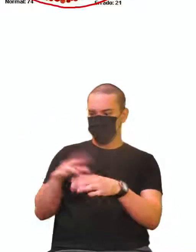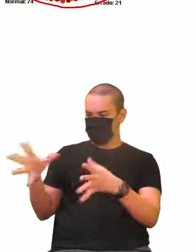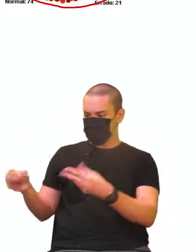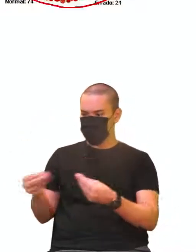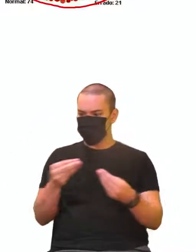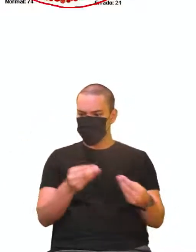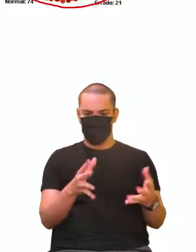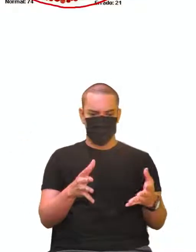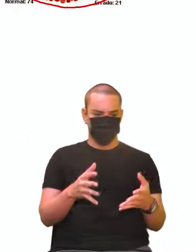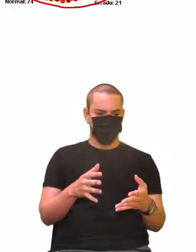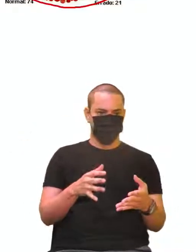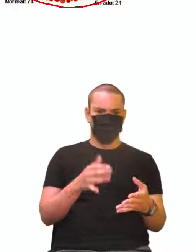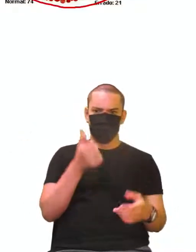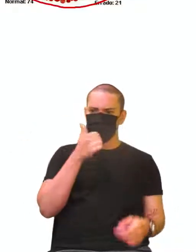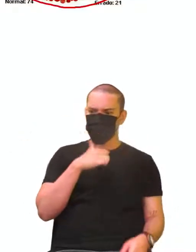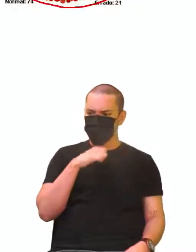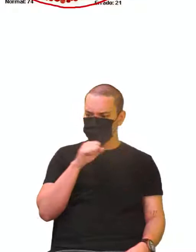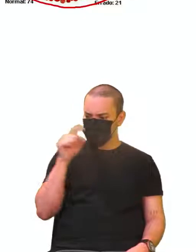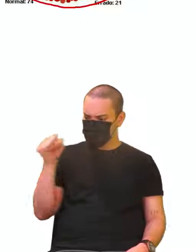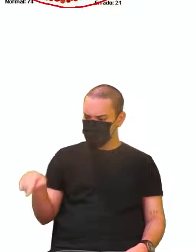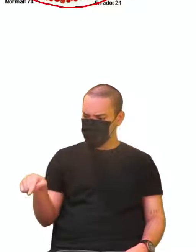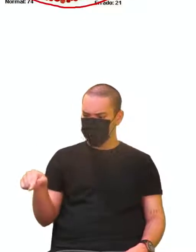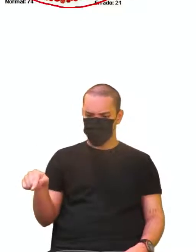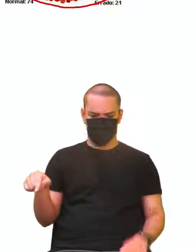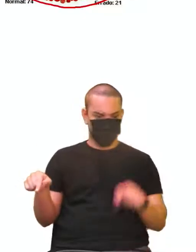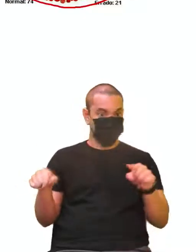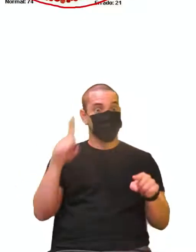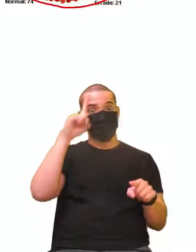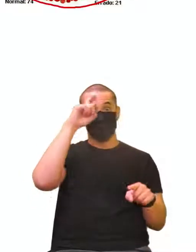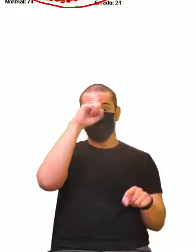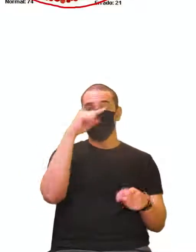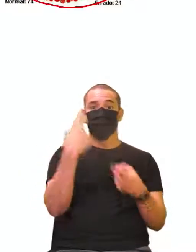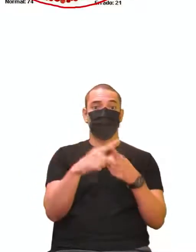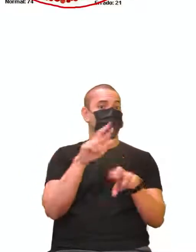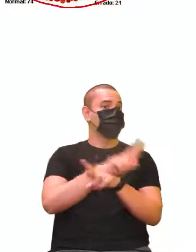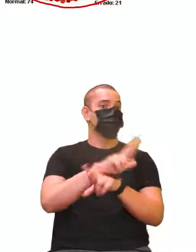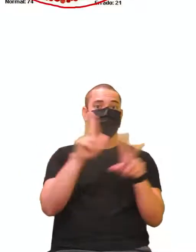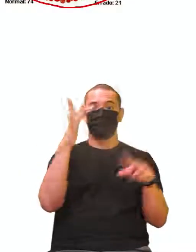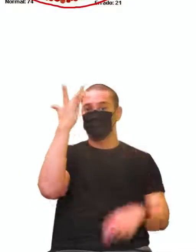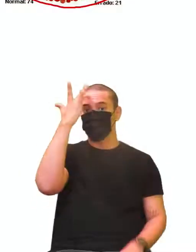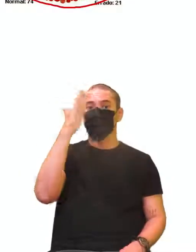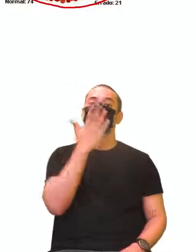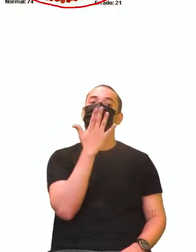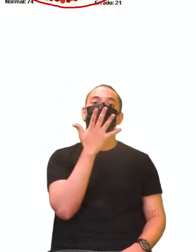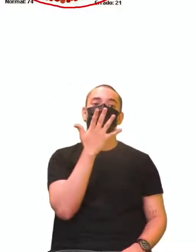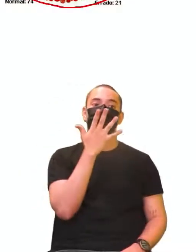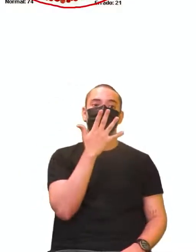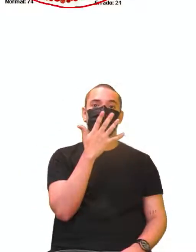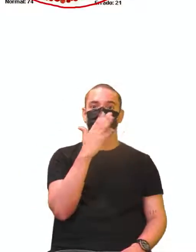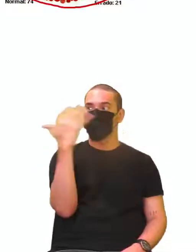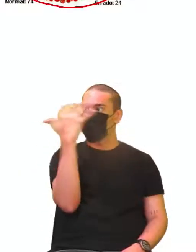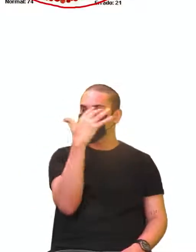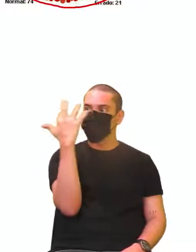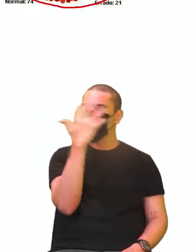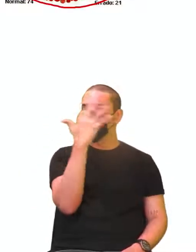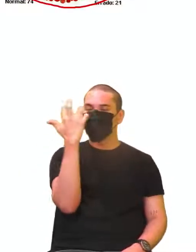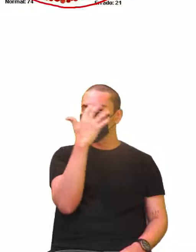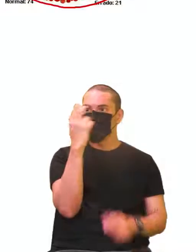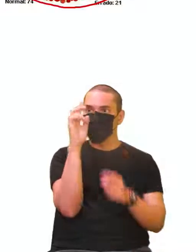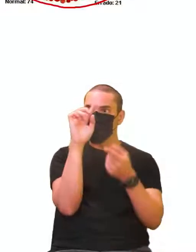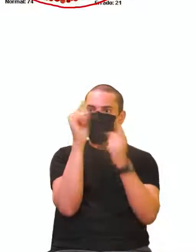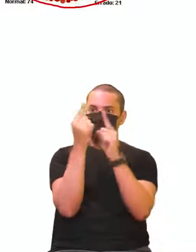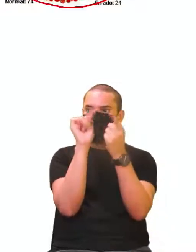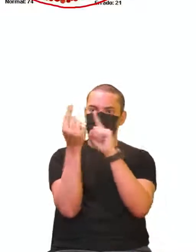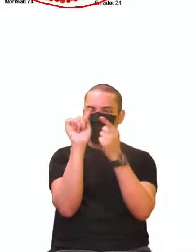trazia, menino, pega a mamãe tá aqui, é um negócio complicado, sabe? Porque vai falar pra gente fazer uma coisa, a gente faz e a pessoa não tá identificando